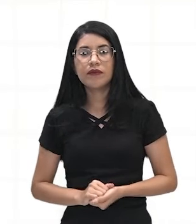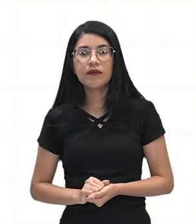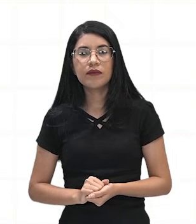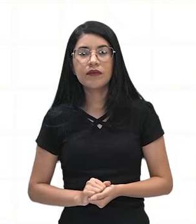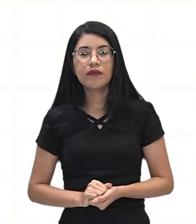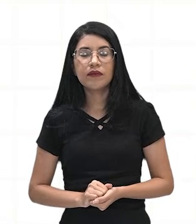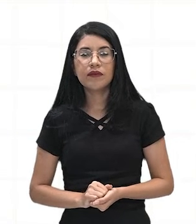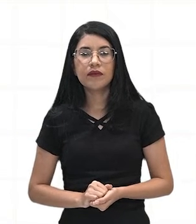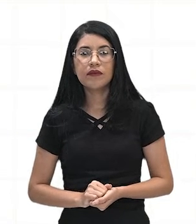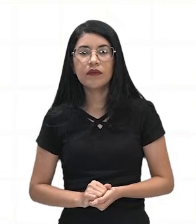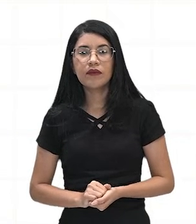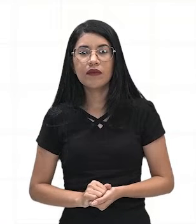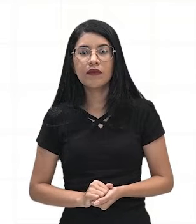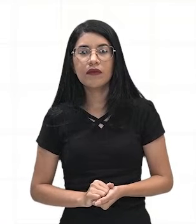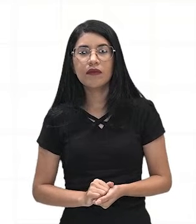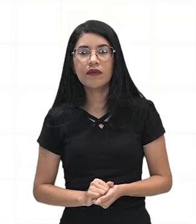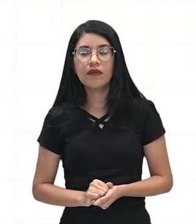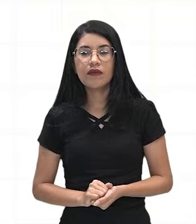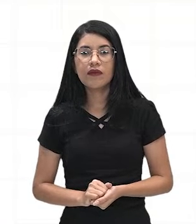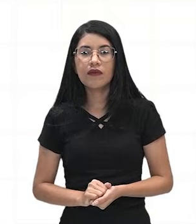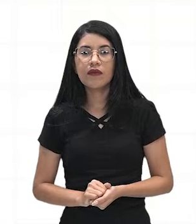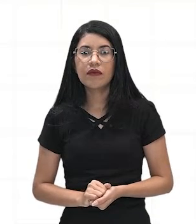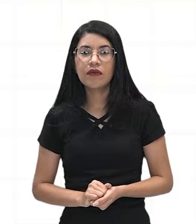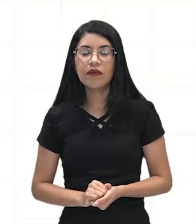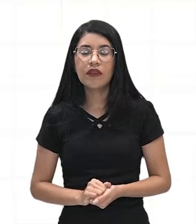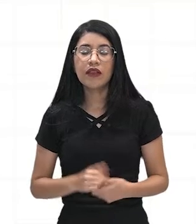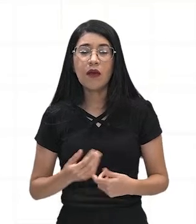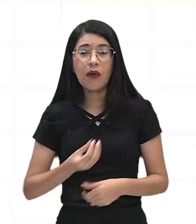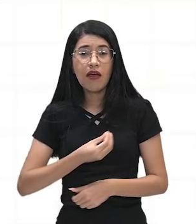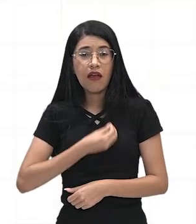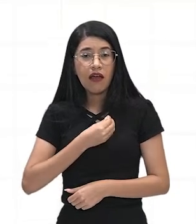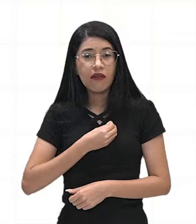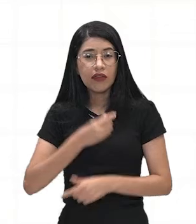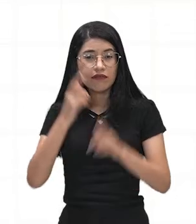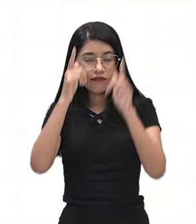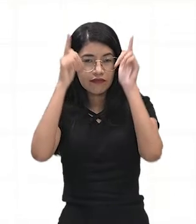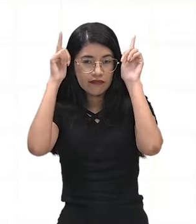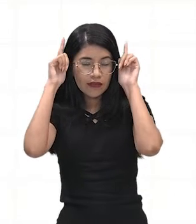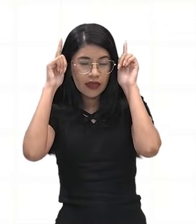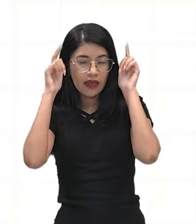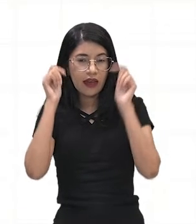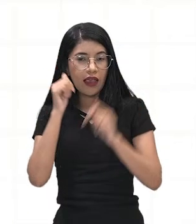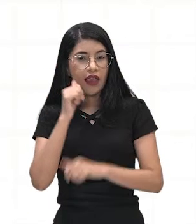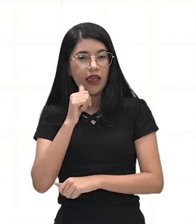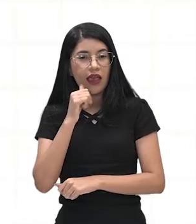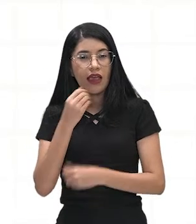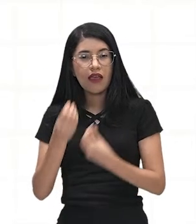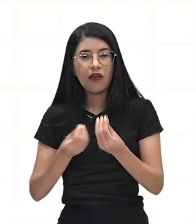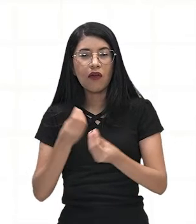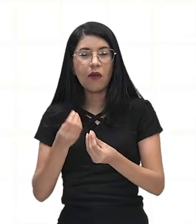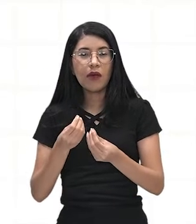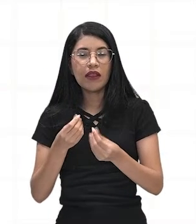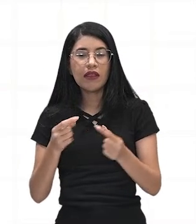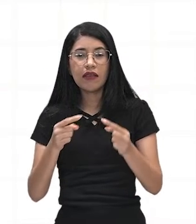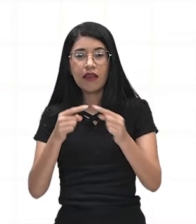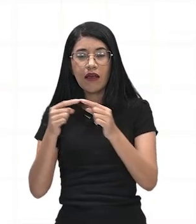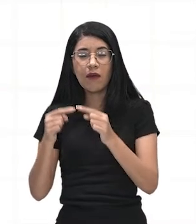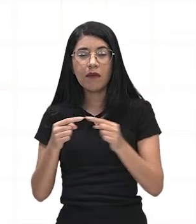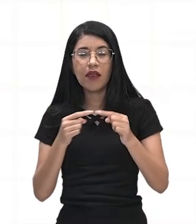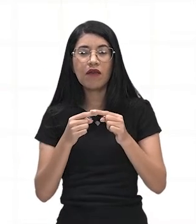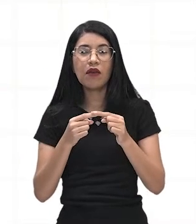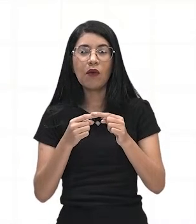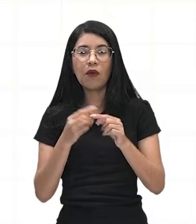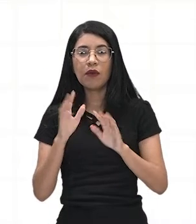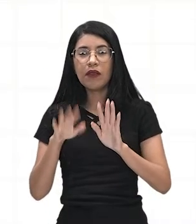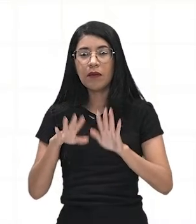disso, a vida das mulheres na Grécia era moldada pelas expectativas sociais e culturais da época. Elas